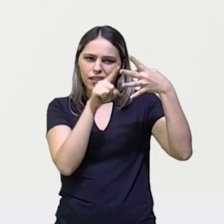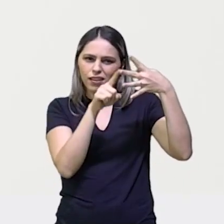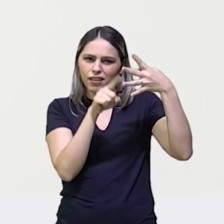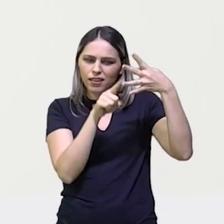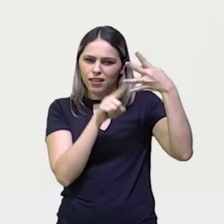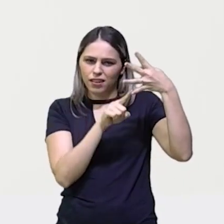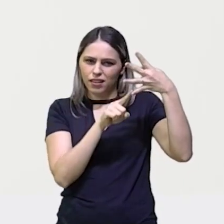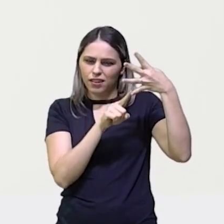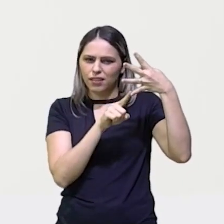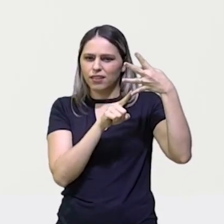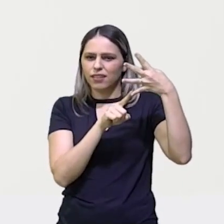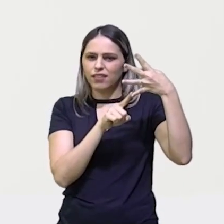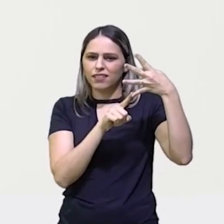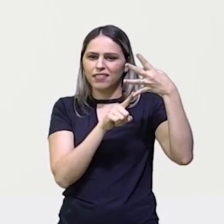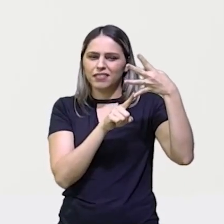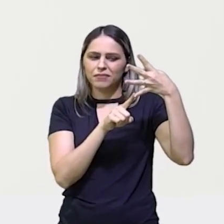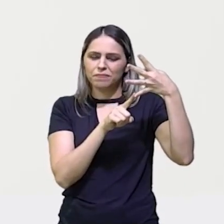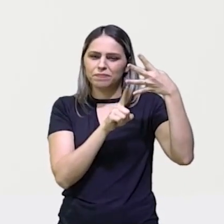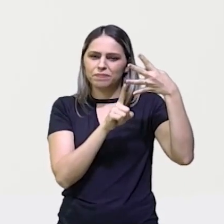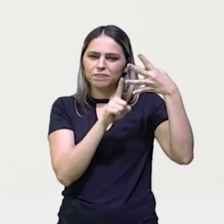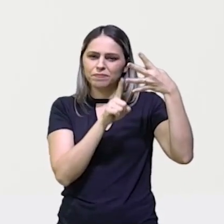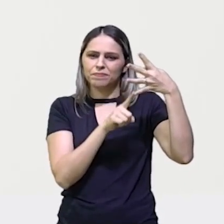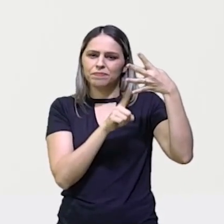duas, três,